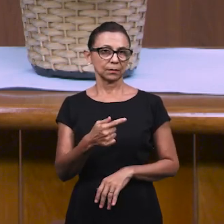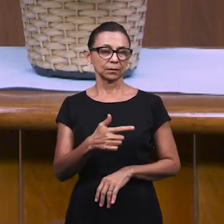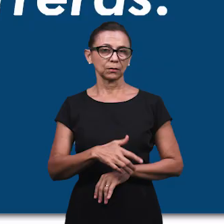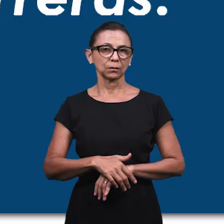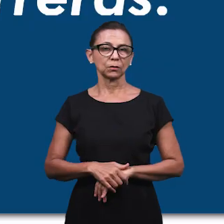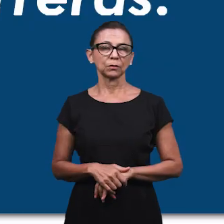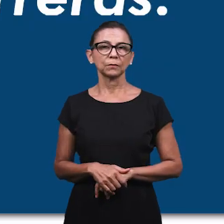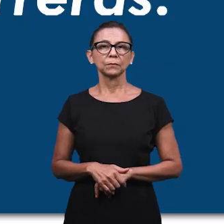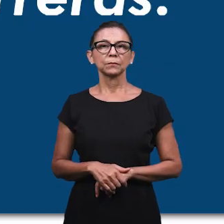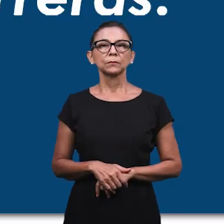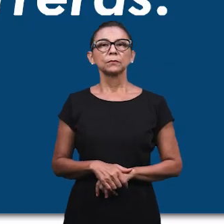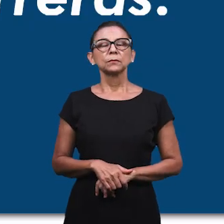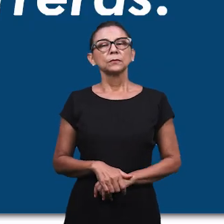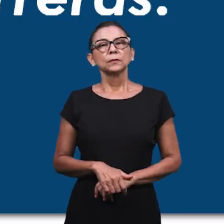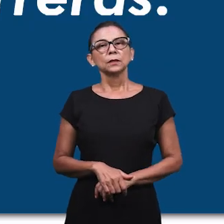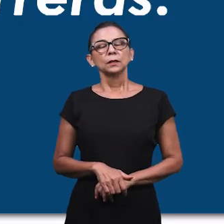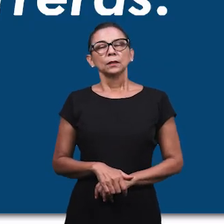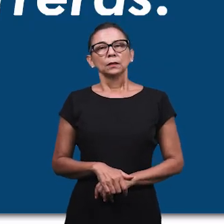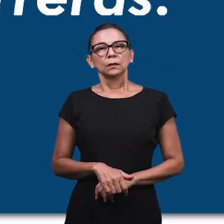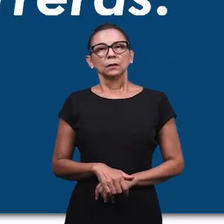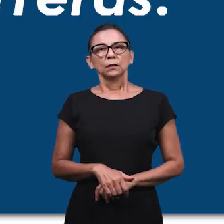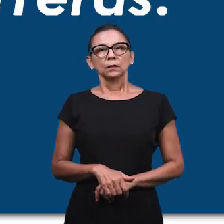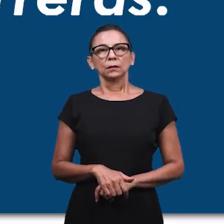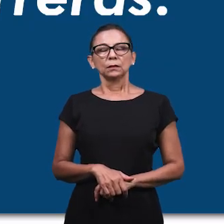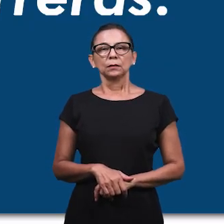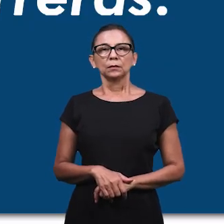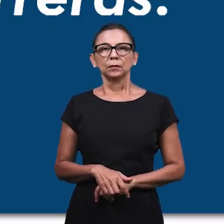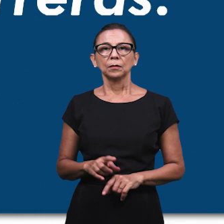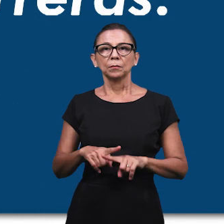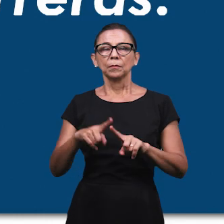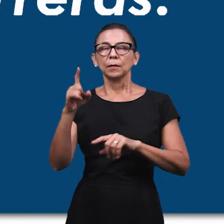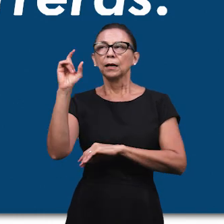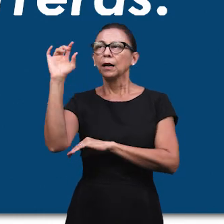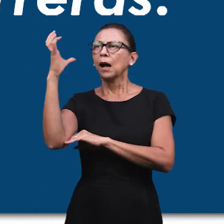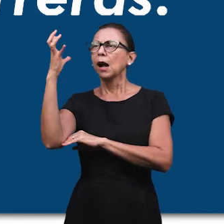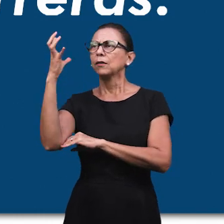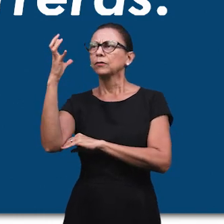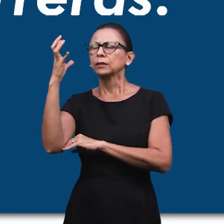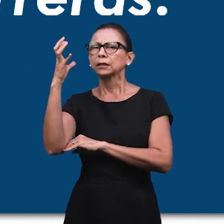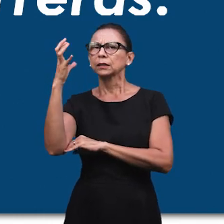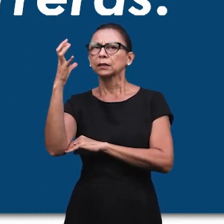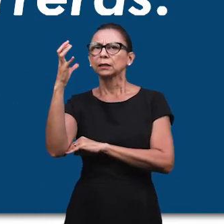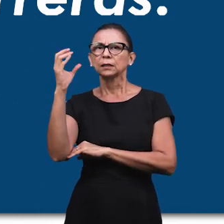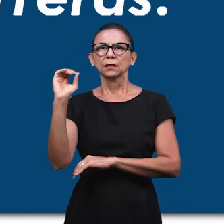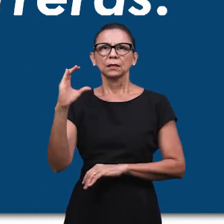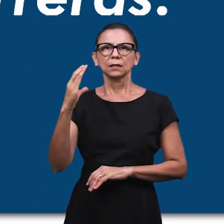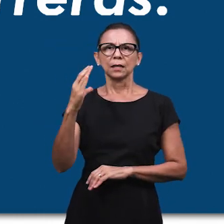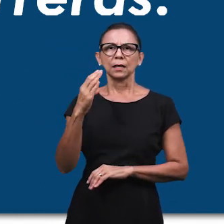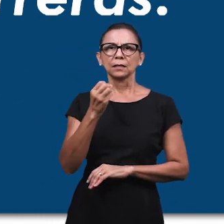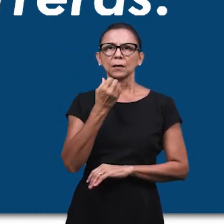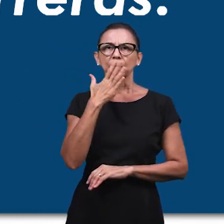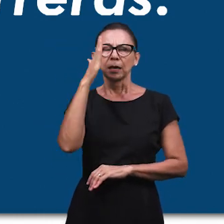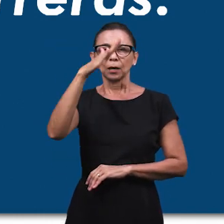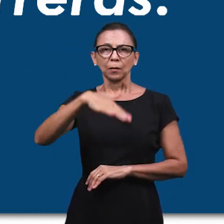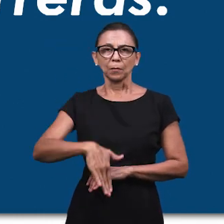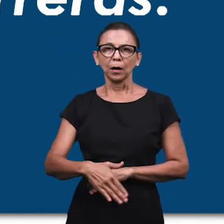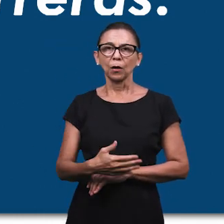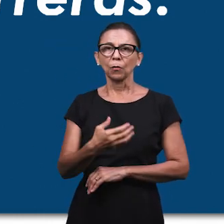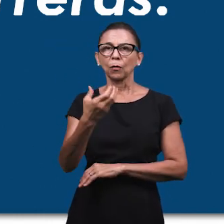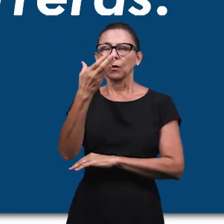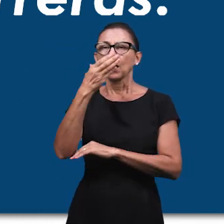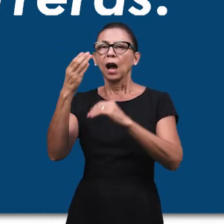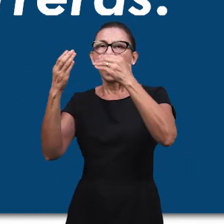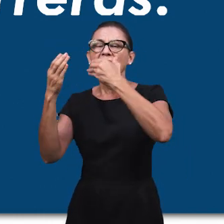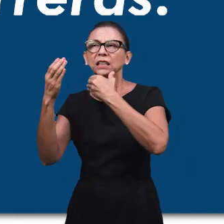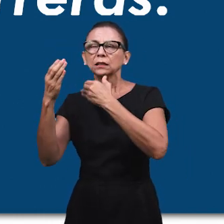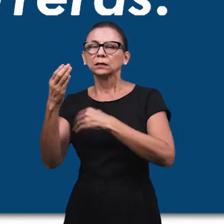17. Esse texto diz o seguinte: mas da árvore da ciência do bem e do mal, dela não comerás, porque